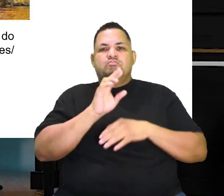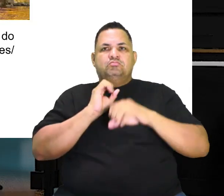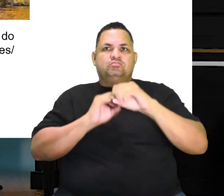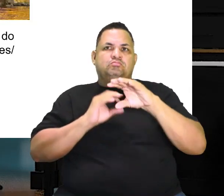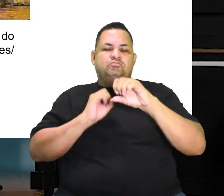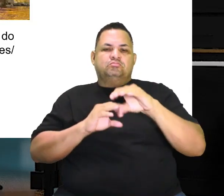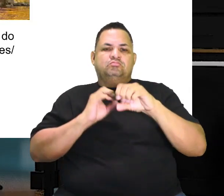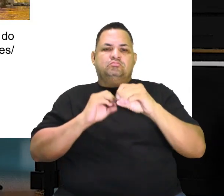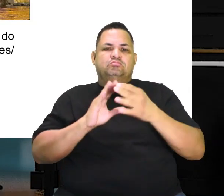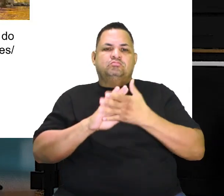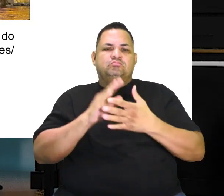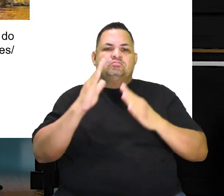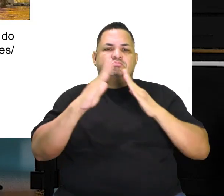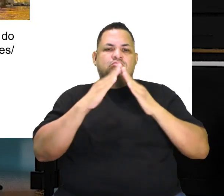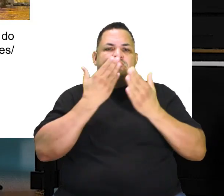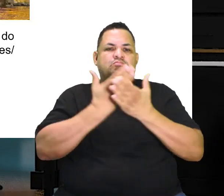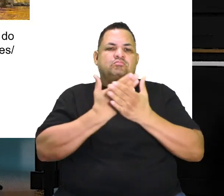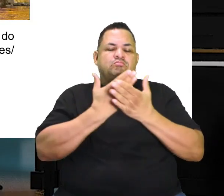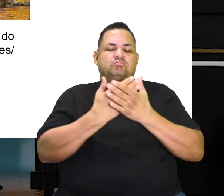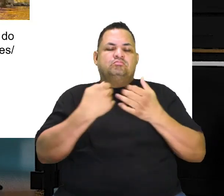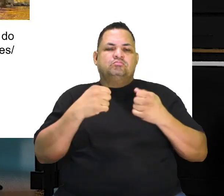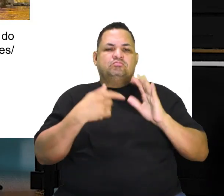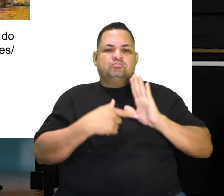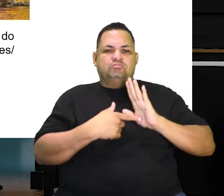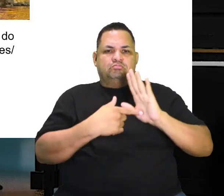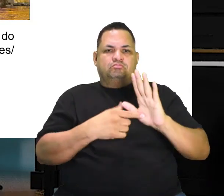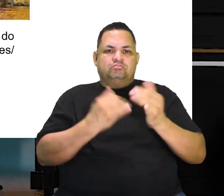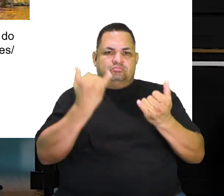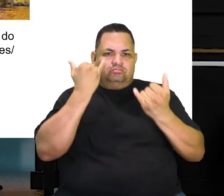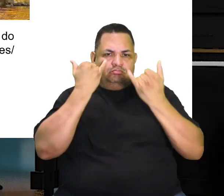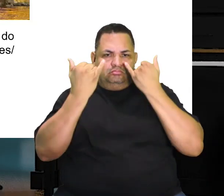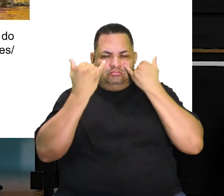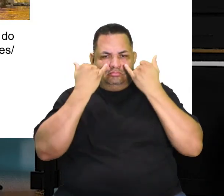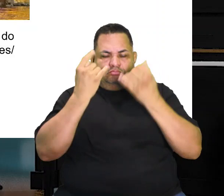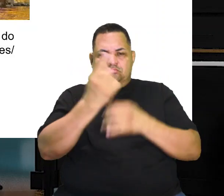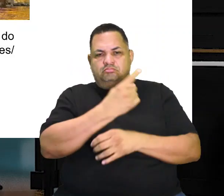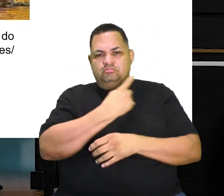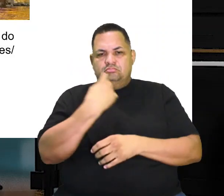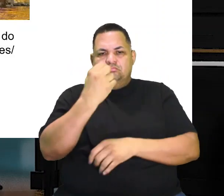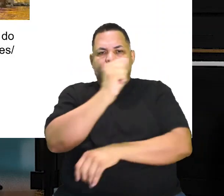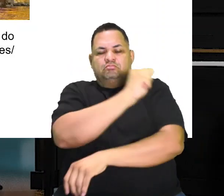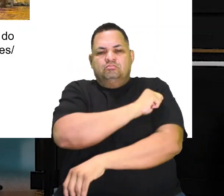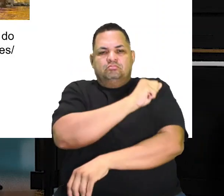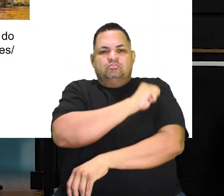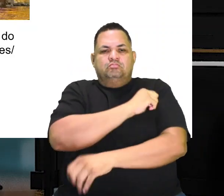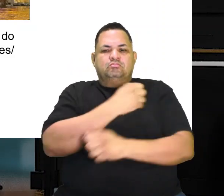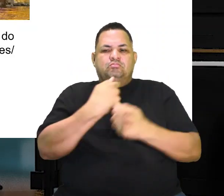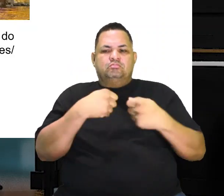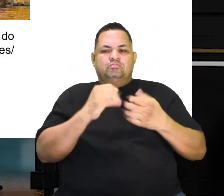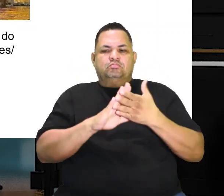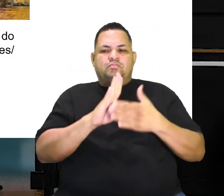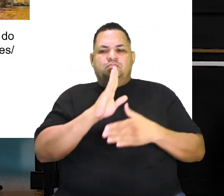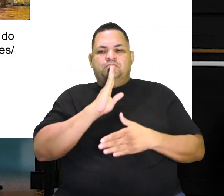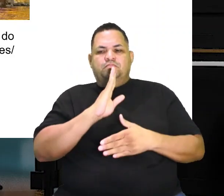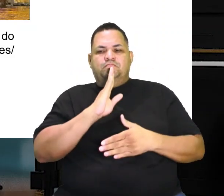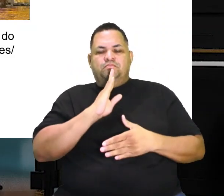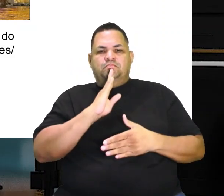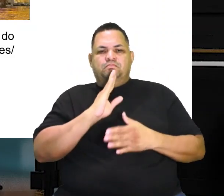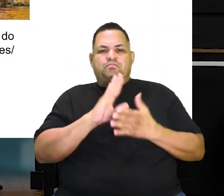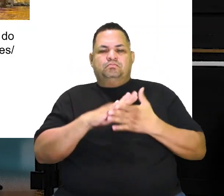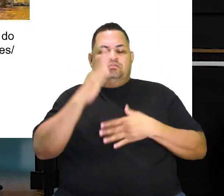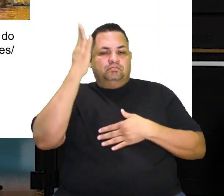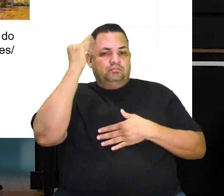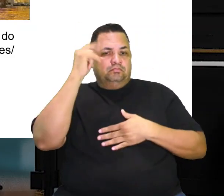ensino escolar, nós temos que trazer essas informações para que os nossos estudantes possam conhecer